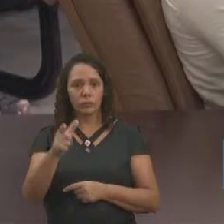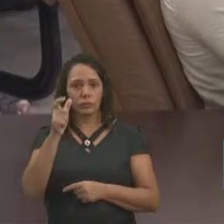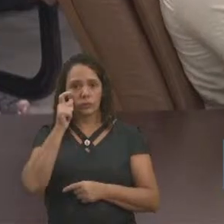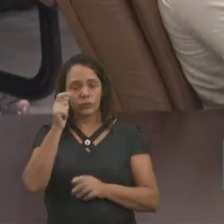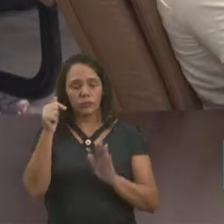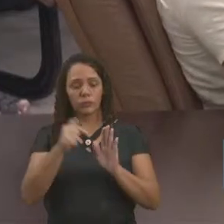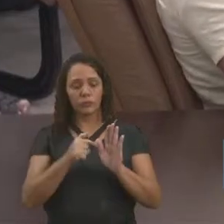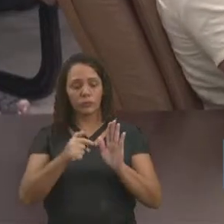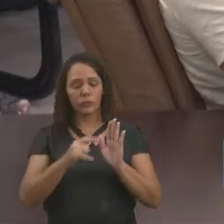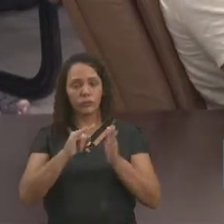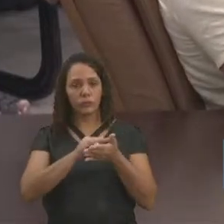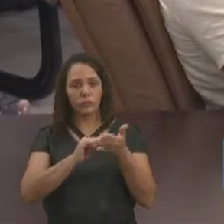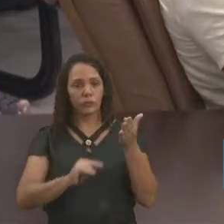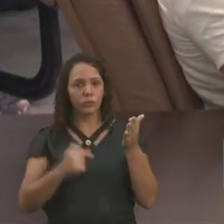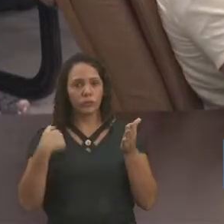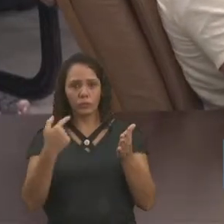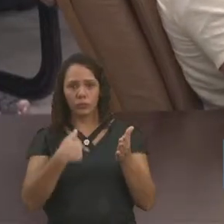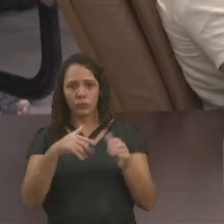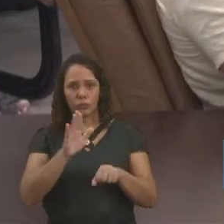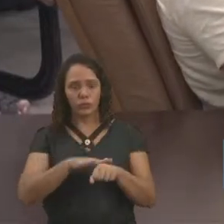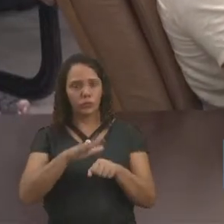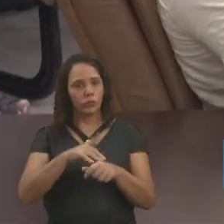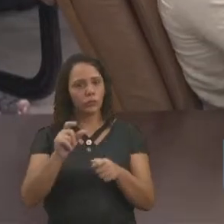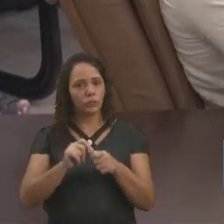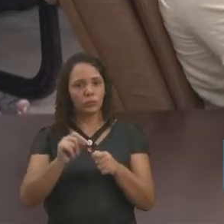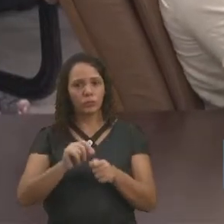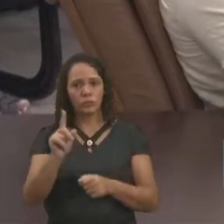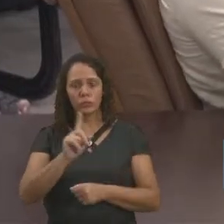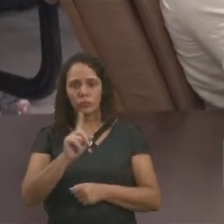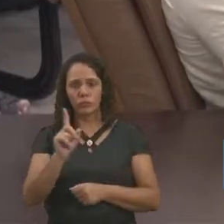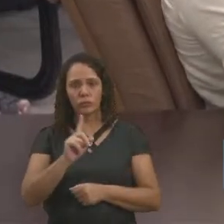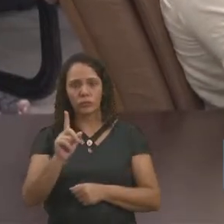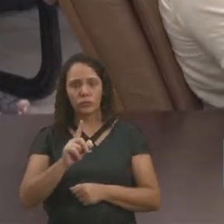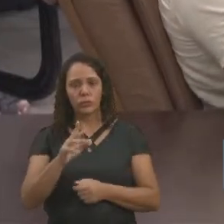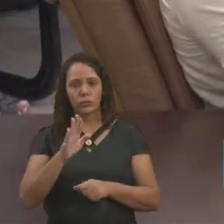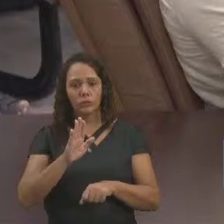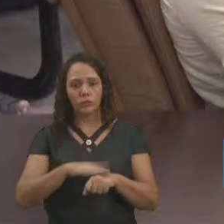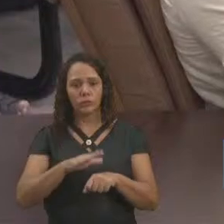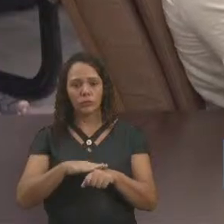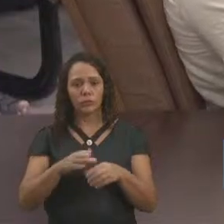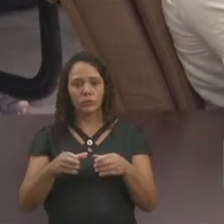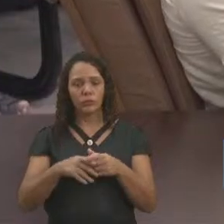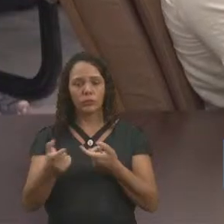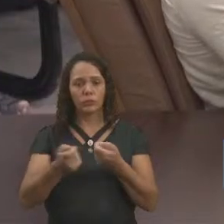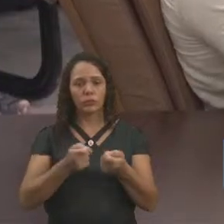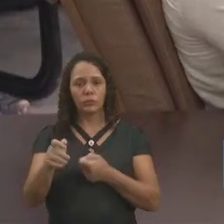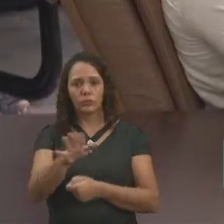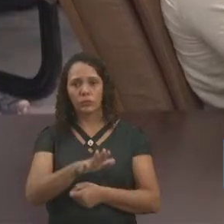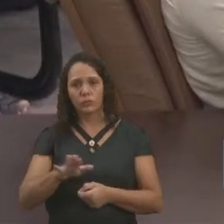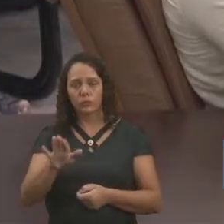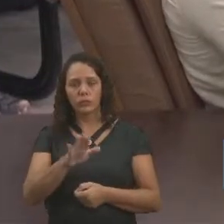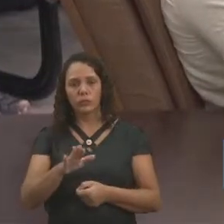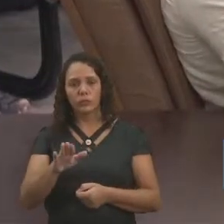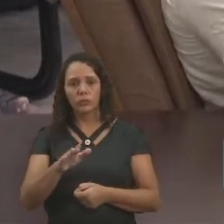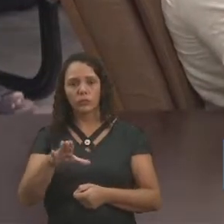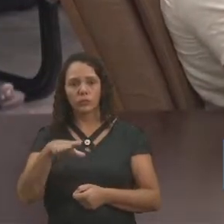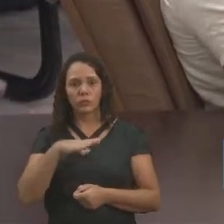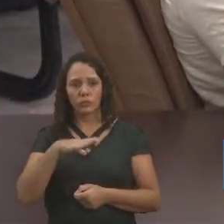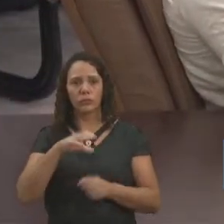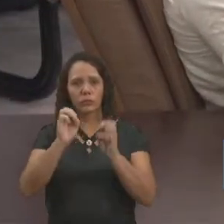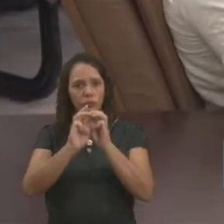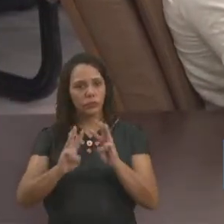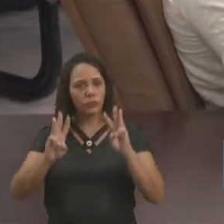documento produzido não por nós vereadores, mas pela própria Controladoria Geral do município. Está lá no site, todos